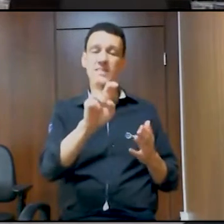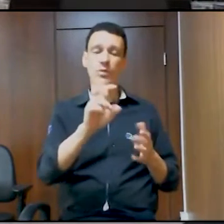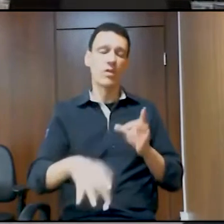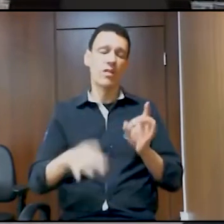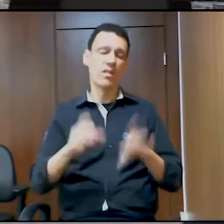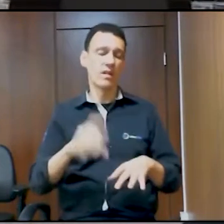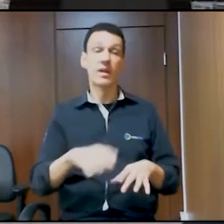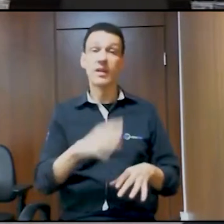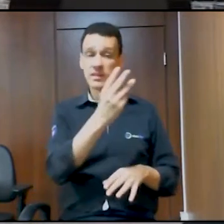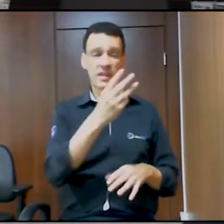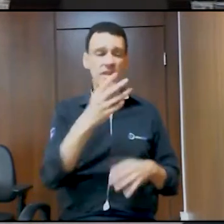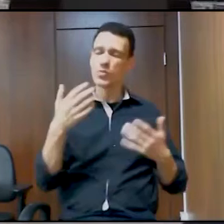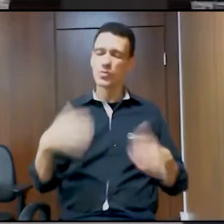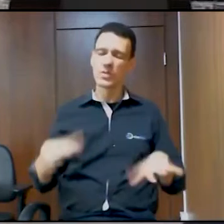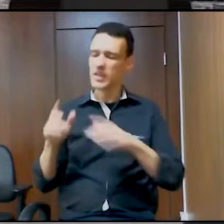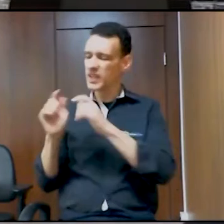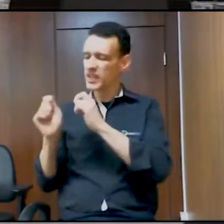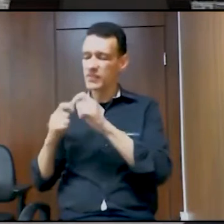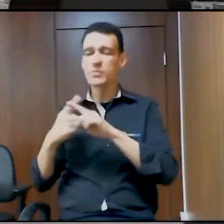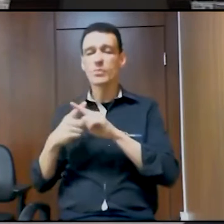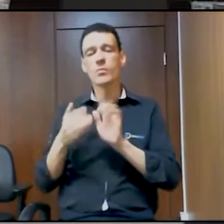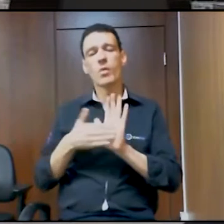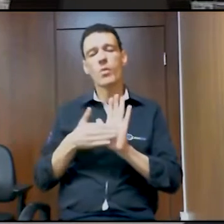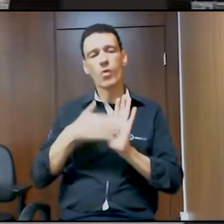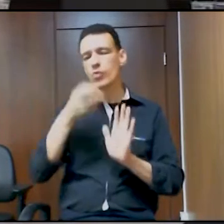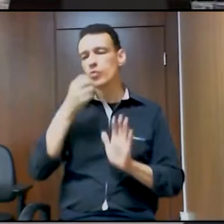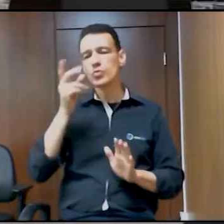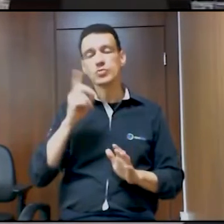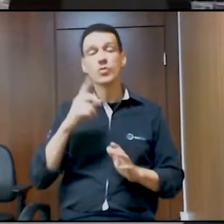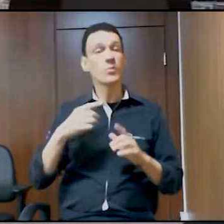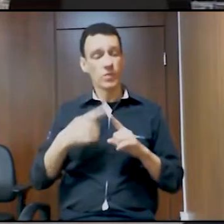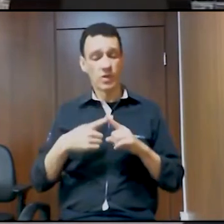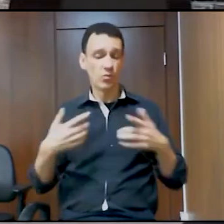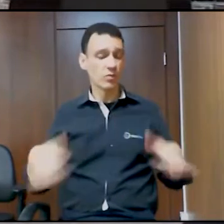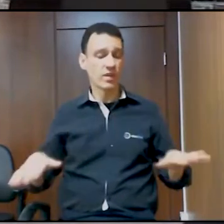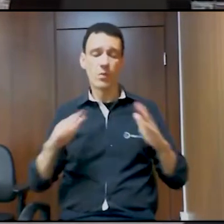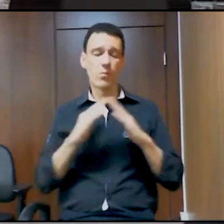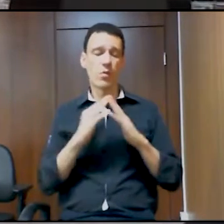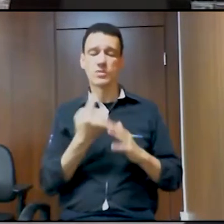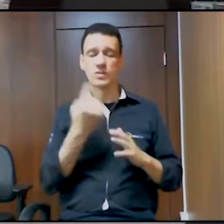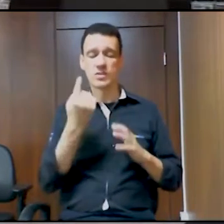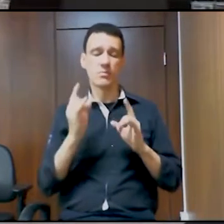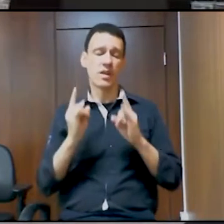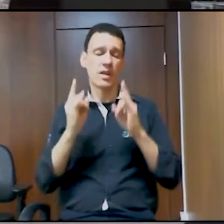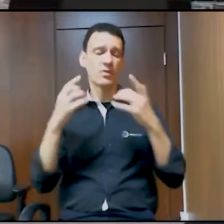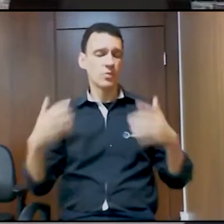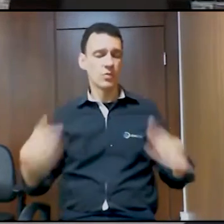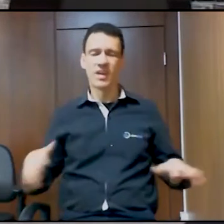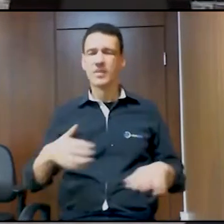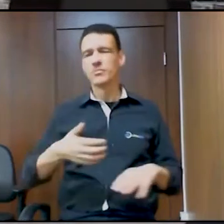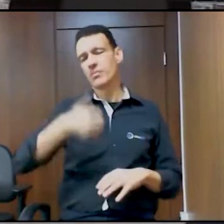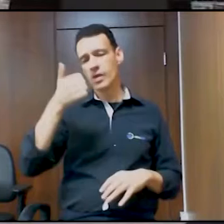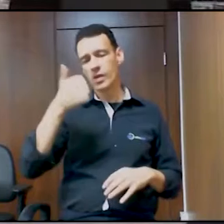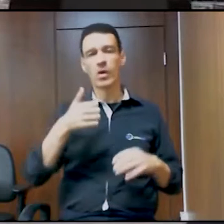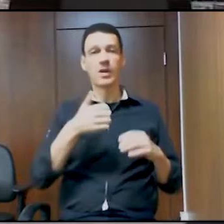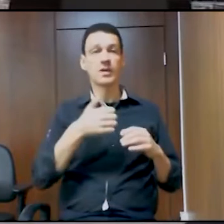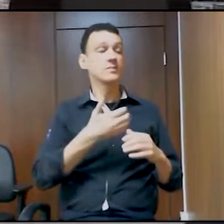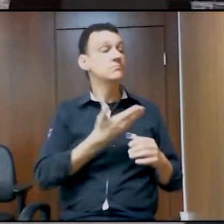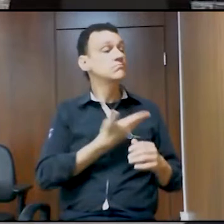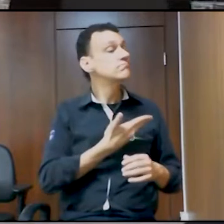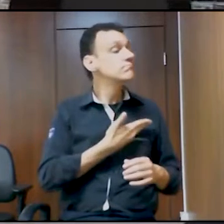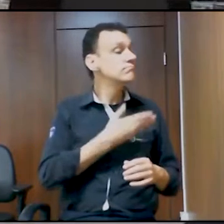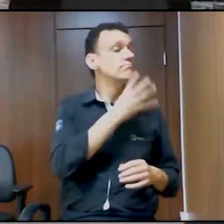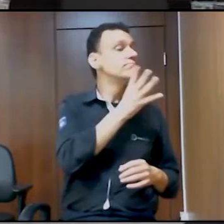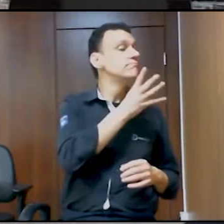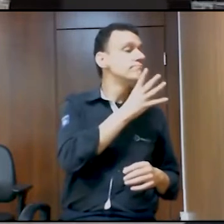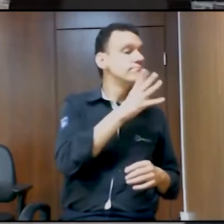fazer a entrevista, porque não gostaram da proposta de morar sozinhos num prédio. Preferiram ficar perto das pessoas que conheciam nos